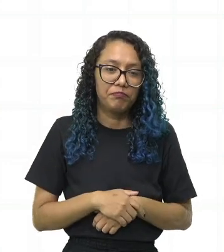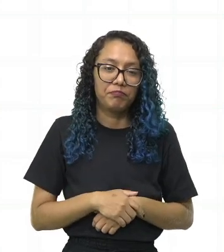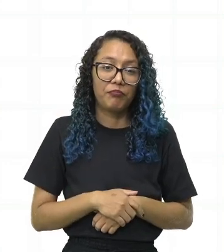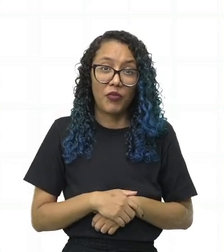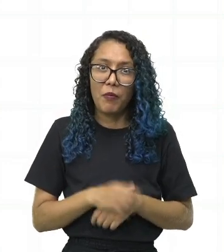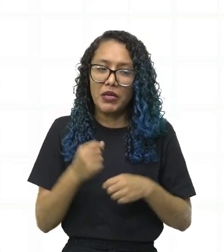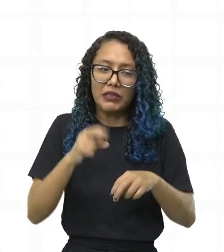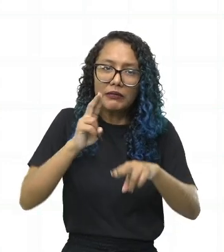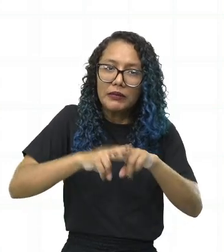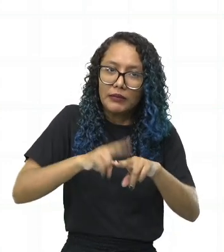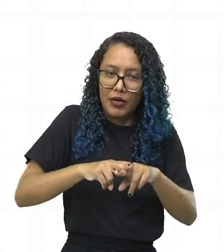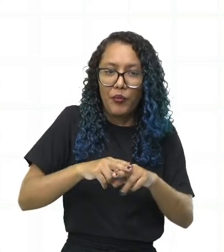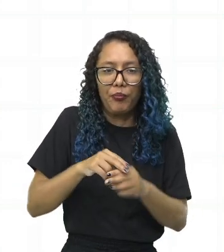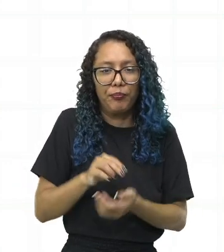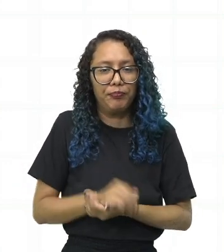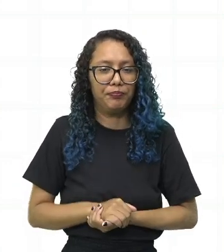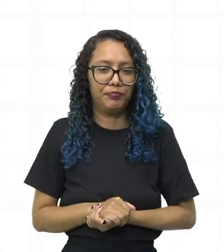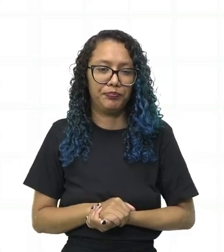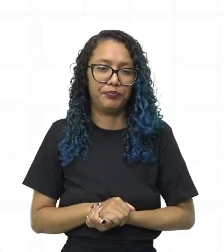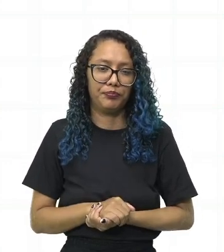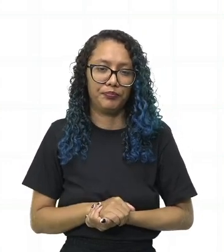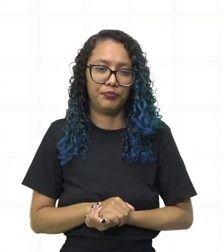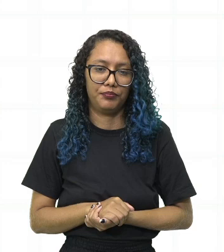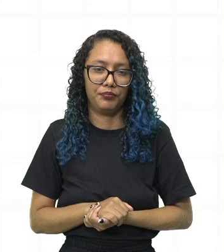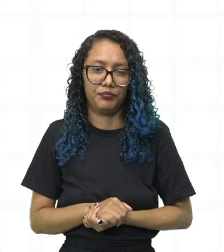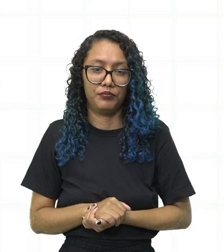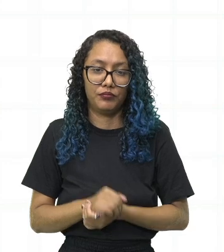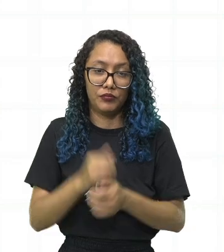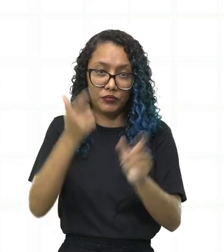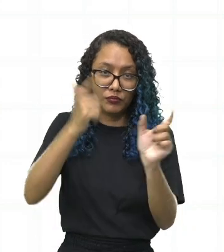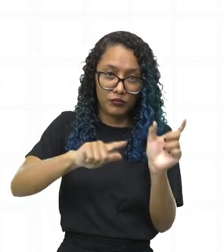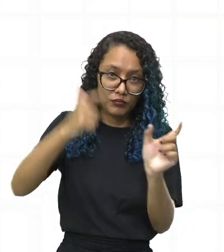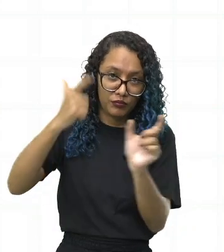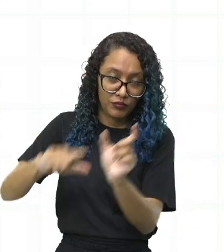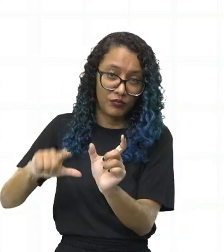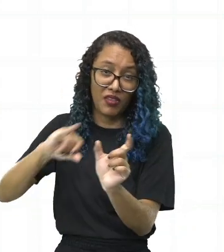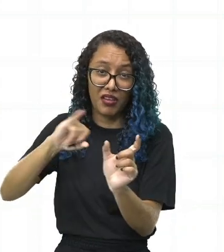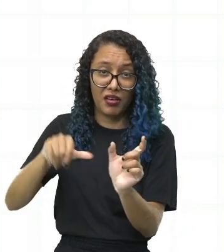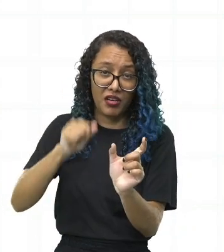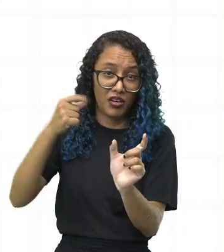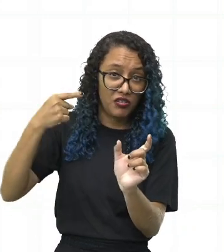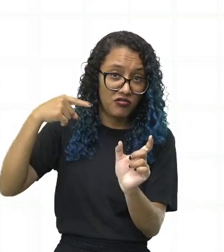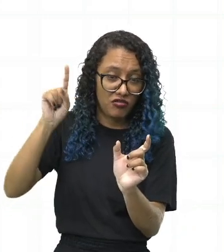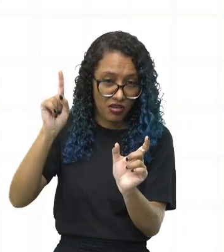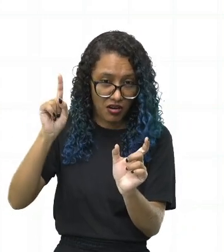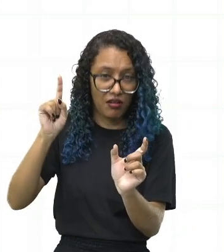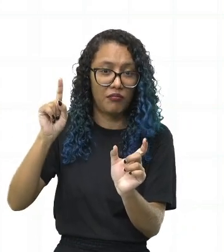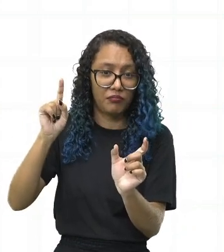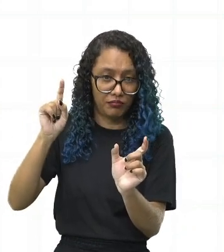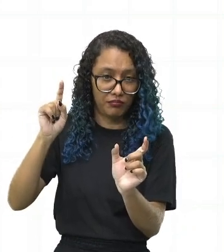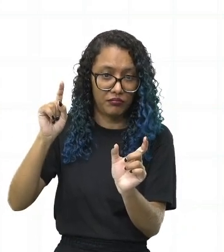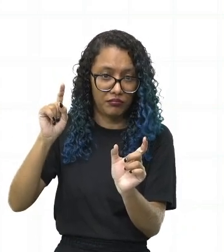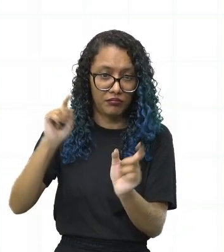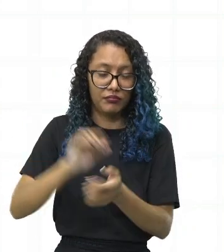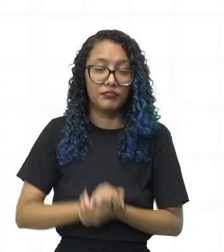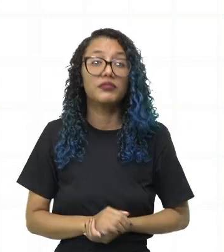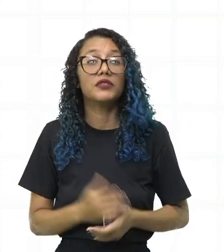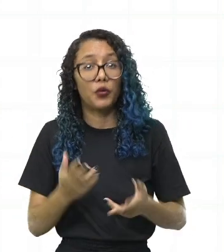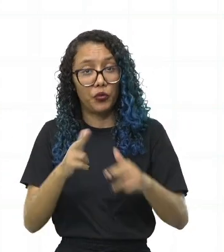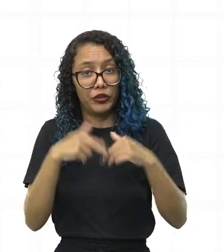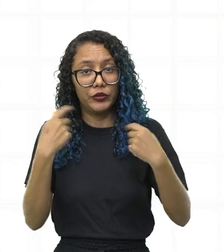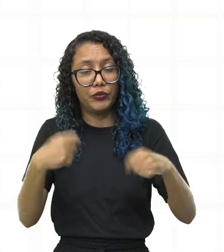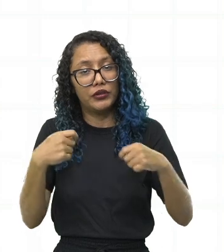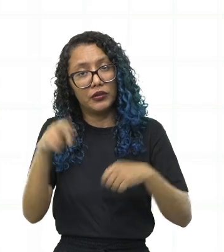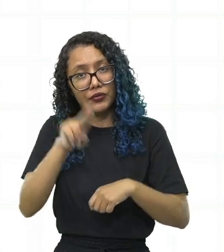Então, vejo aqui, ó, já foi repetido, portanto, eu tenho que usar a